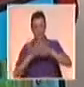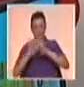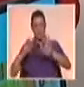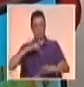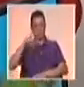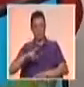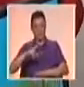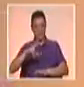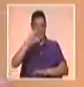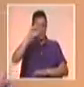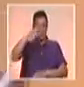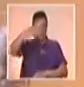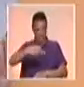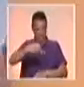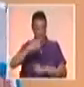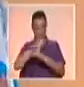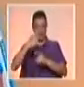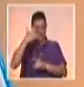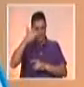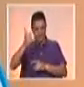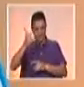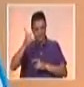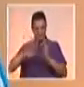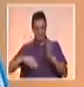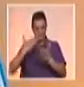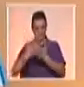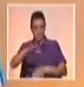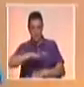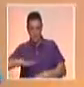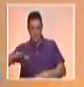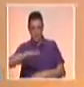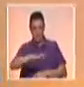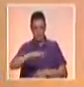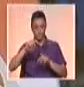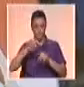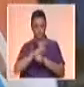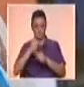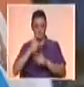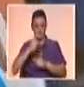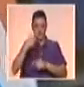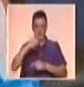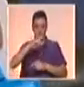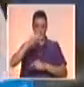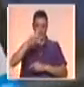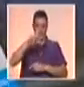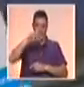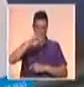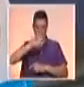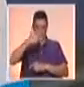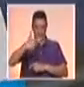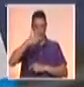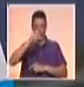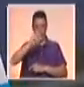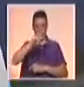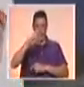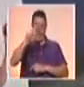portuguesa. Despeço-me com uma sugestão que vem muito a propósito nesta altura do ano. Ser Fit, Bora Lá, um livro de Teresa